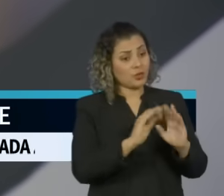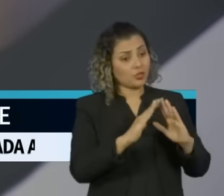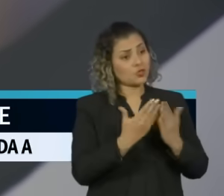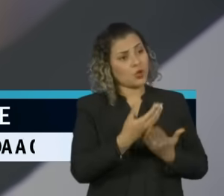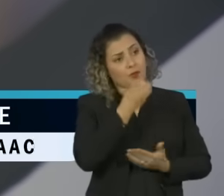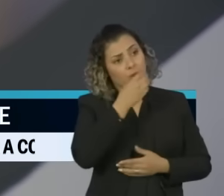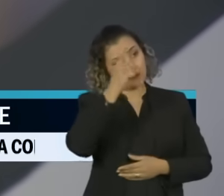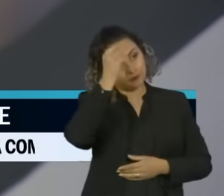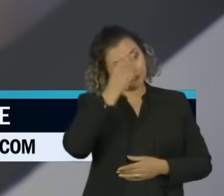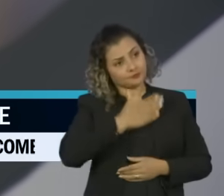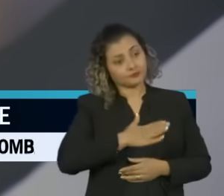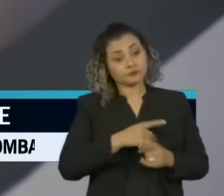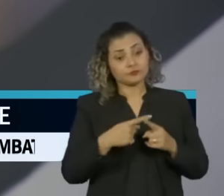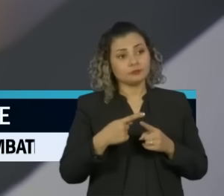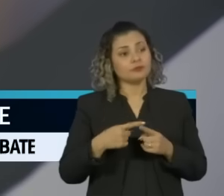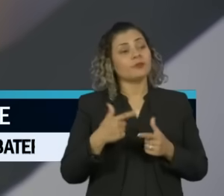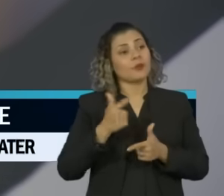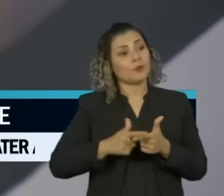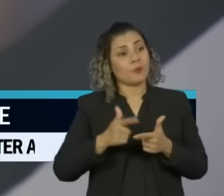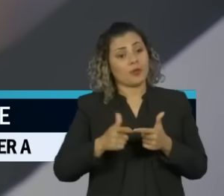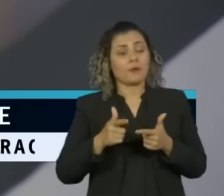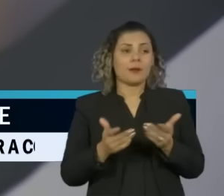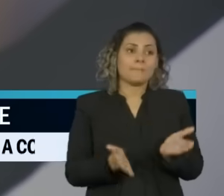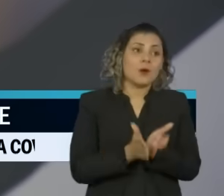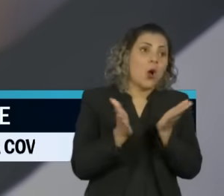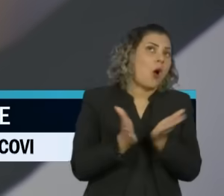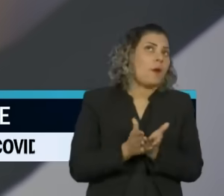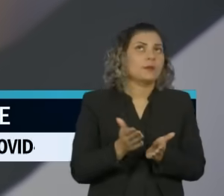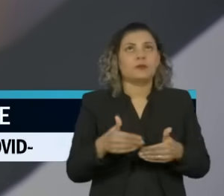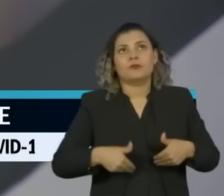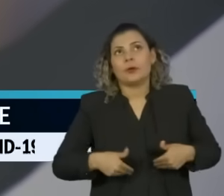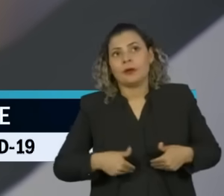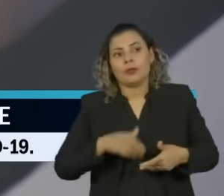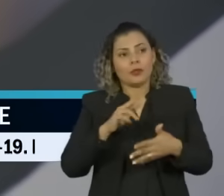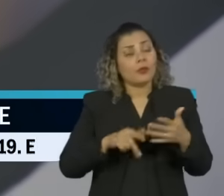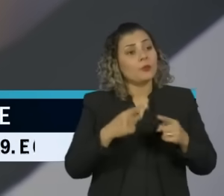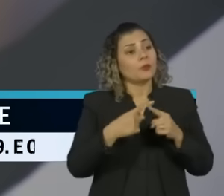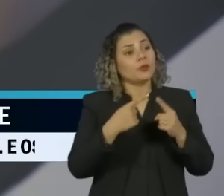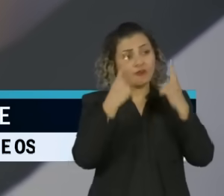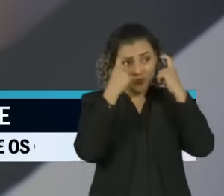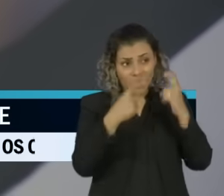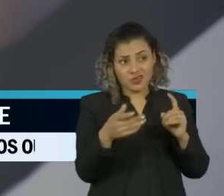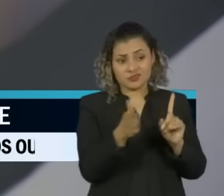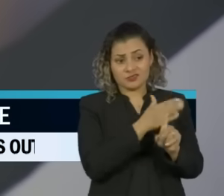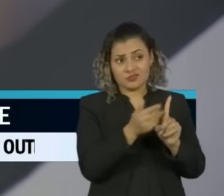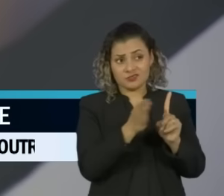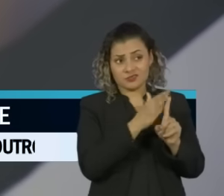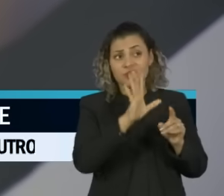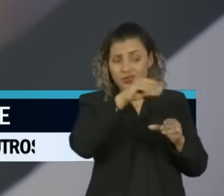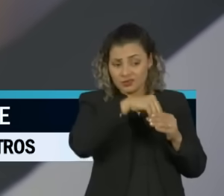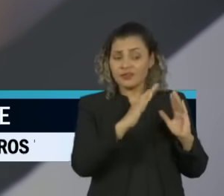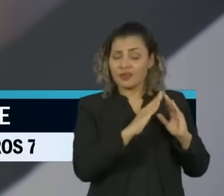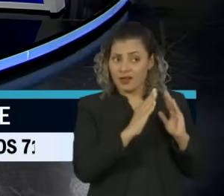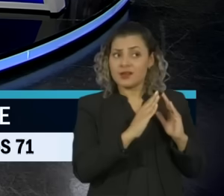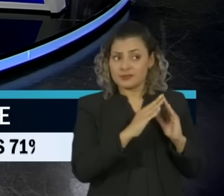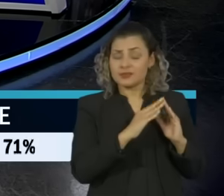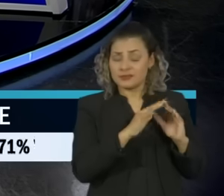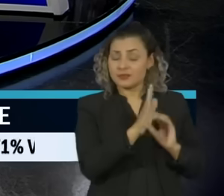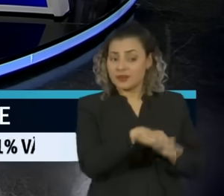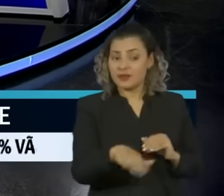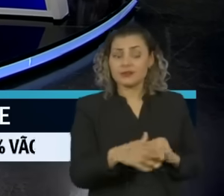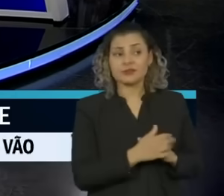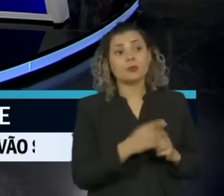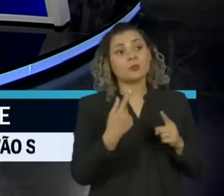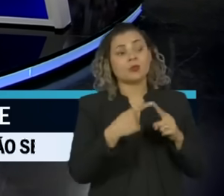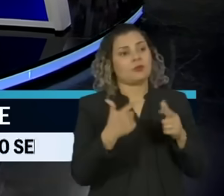alívio. Quando você tem problema, porque tem aumentado muito a violência contra a criança nesse período onde as pessoas pararam de